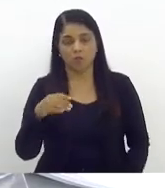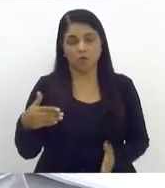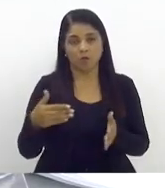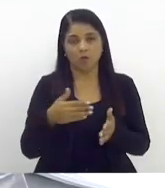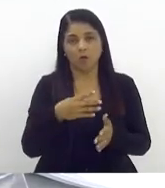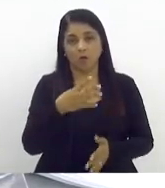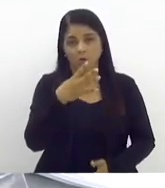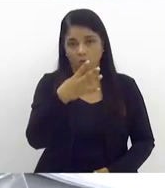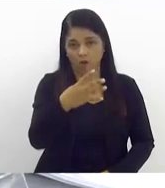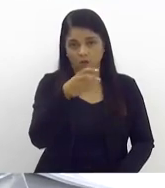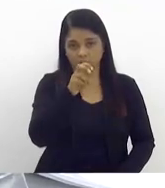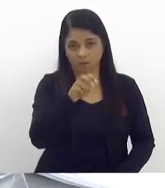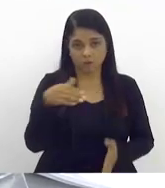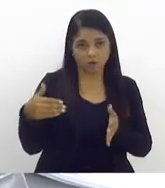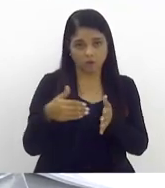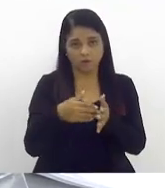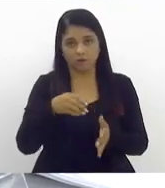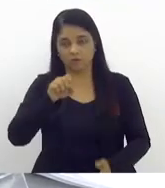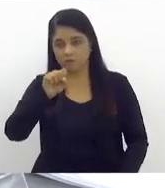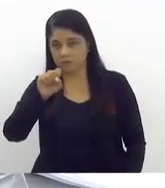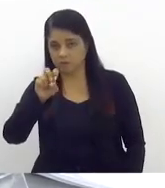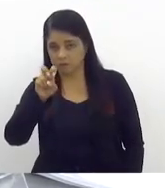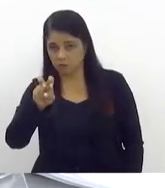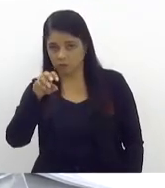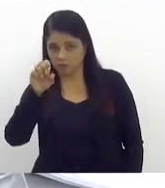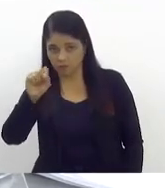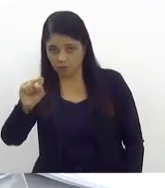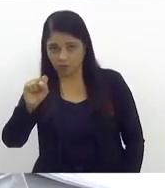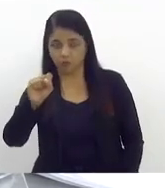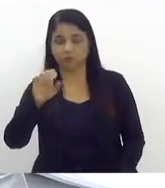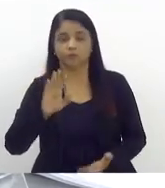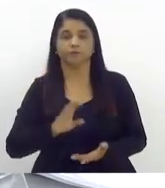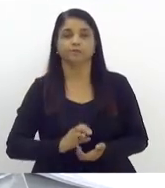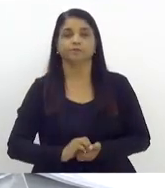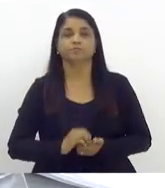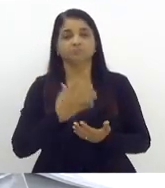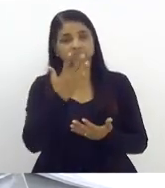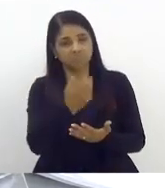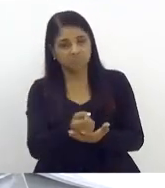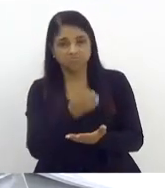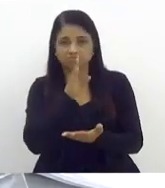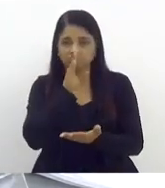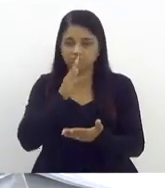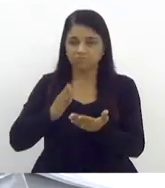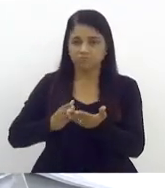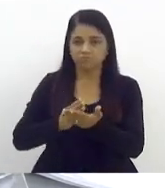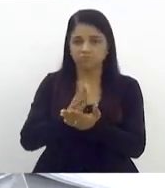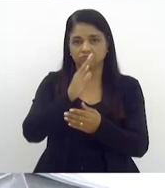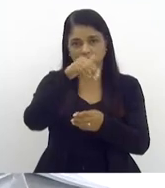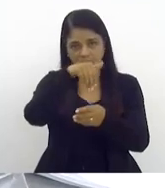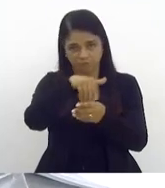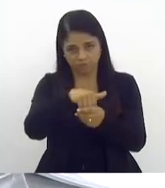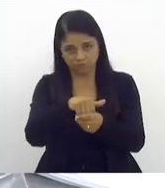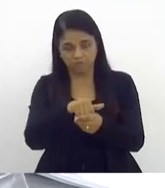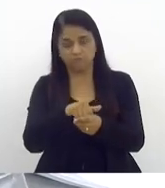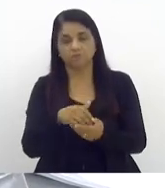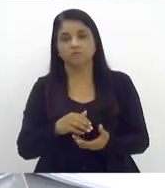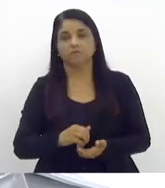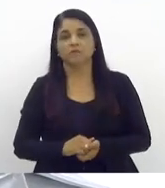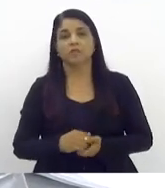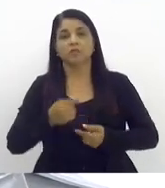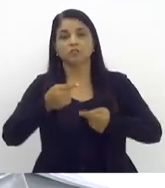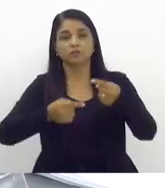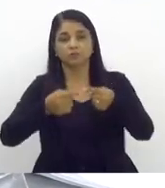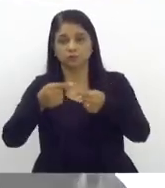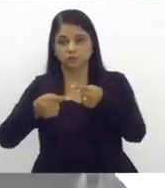ao final da pauta, ao 58, ressalvados os projetos que foram retirados de pauta. Se vocês que aprovam a votação em bloco, permaneçam como estão, aprovado. Em Presidente, discussão,